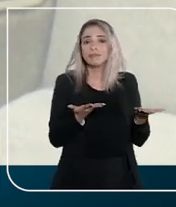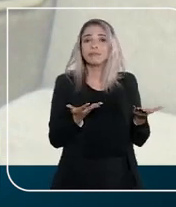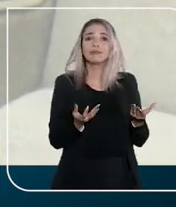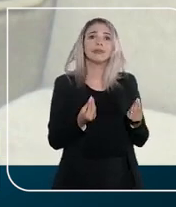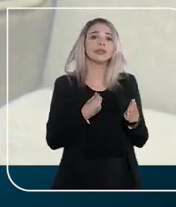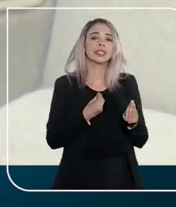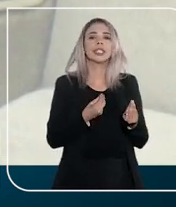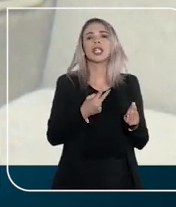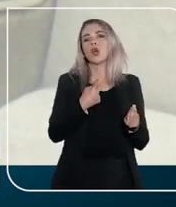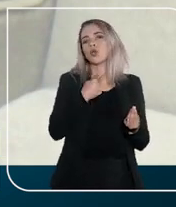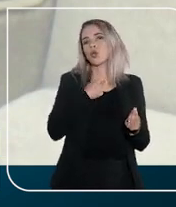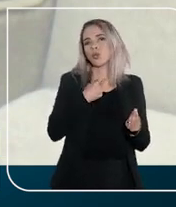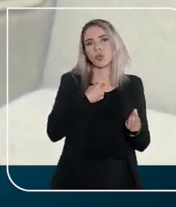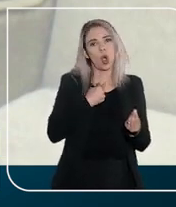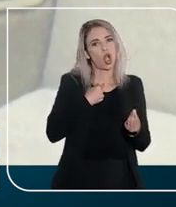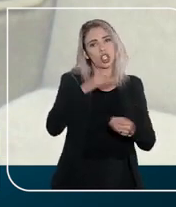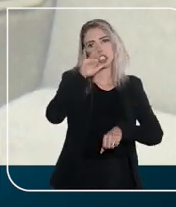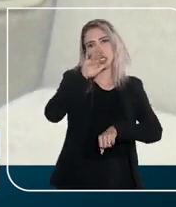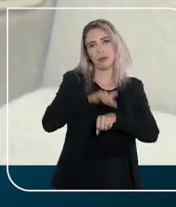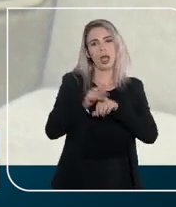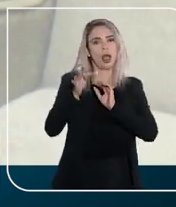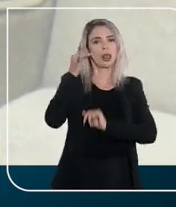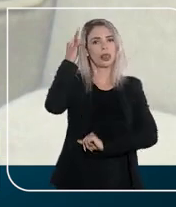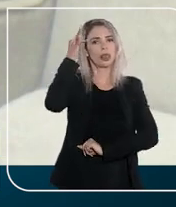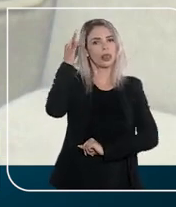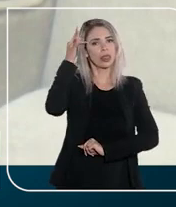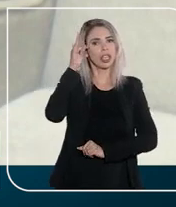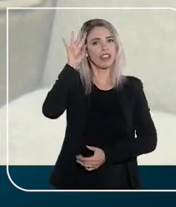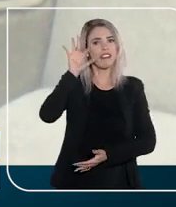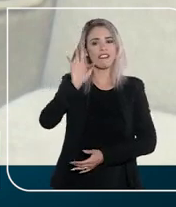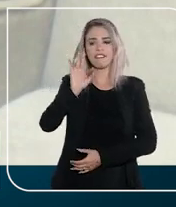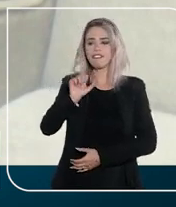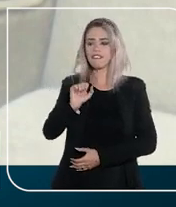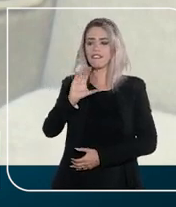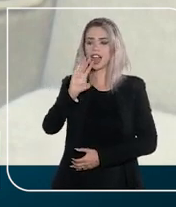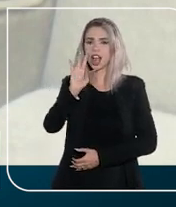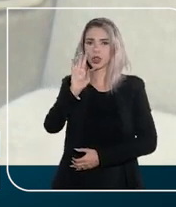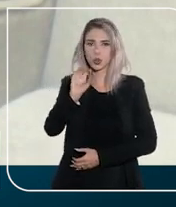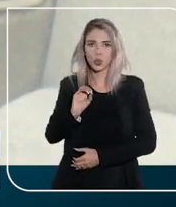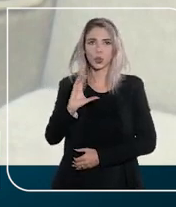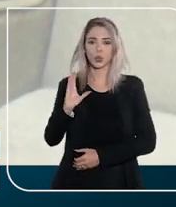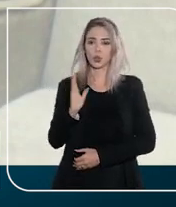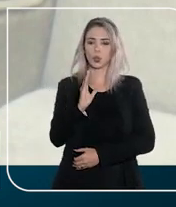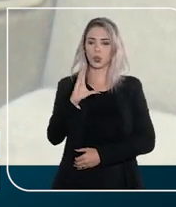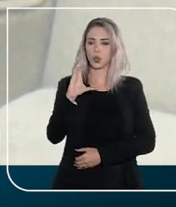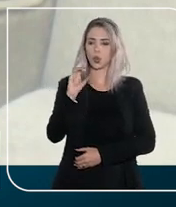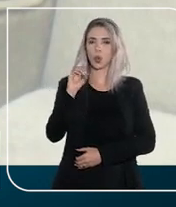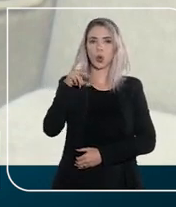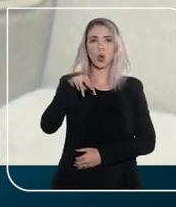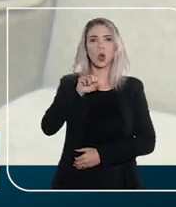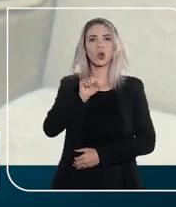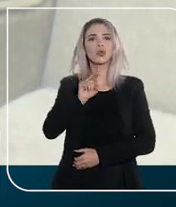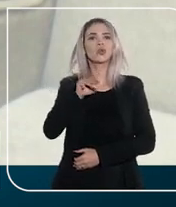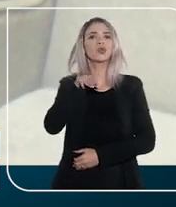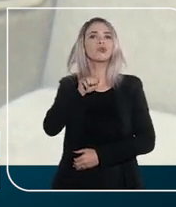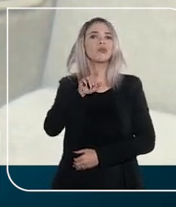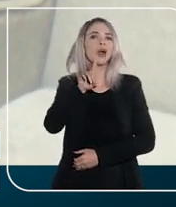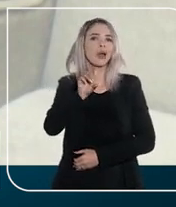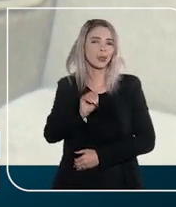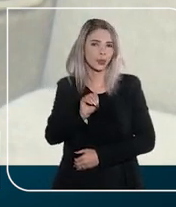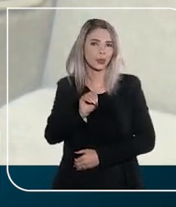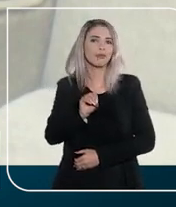seja invocada como regra a teoria do fato consumado. Então, esse servidor estará, sim, correndo o risco